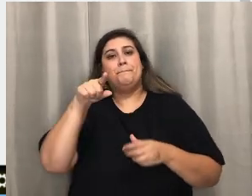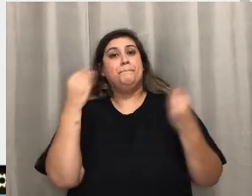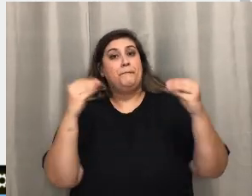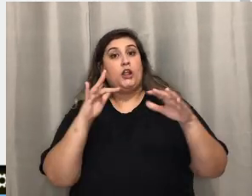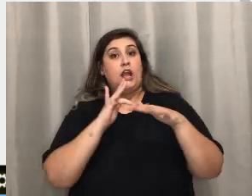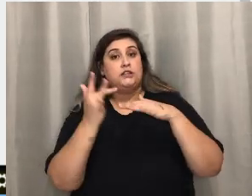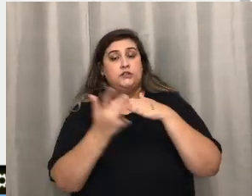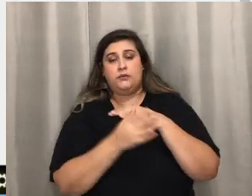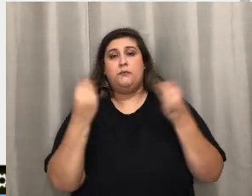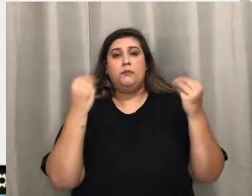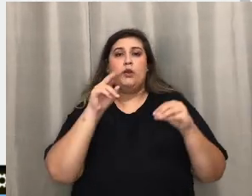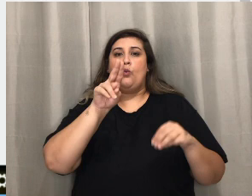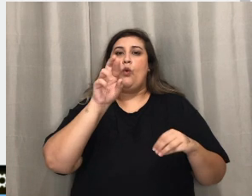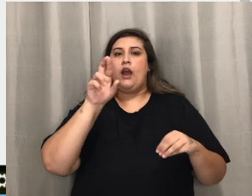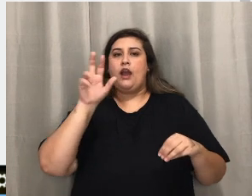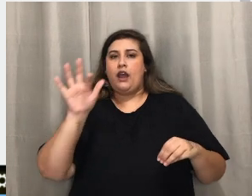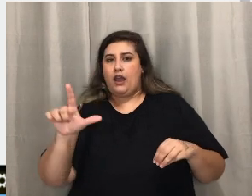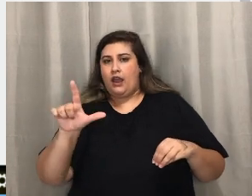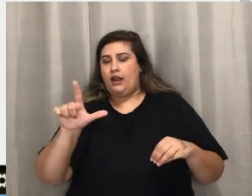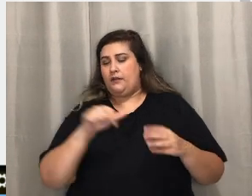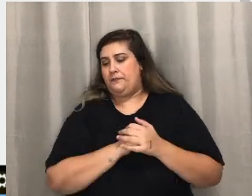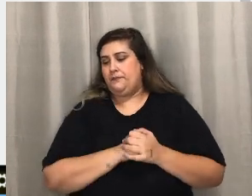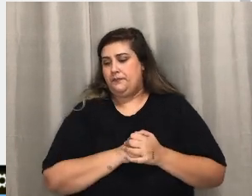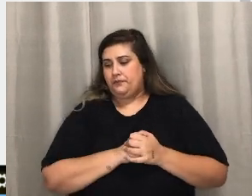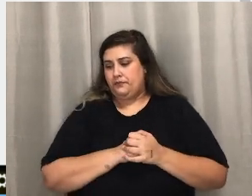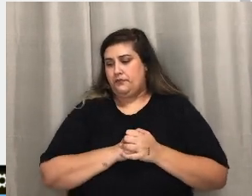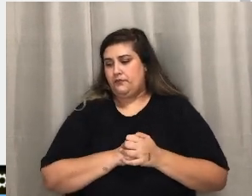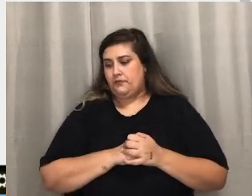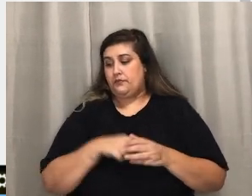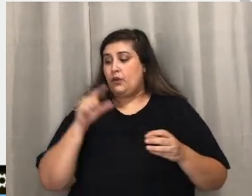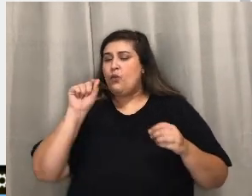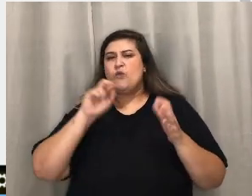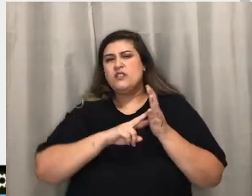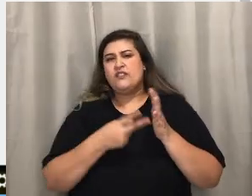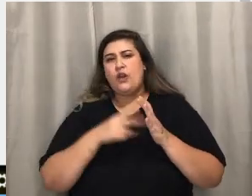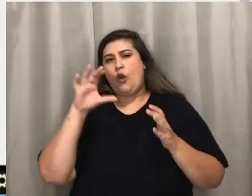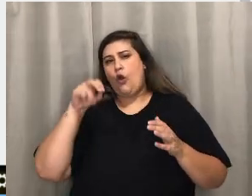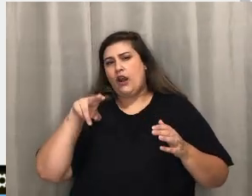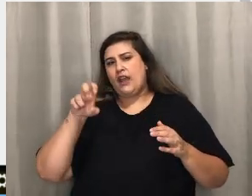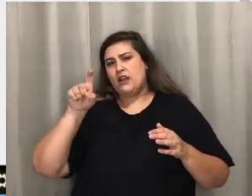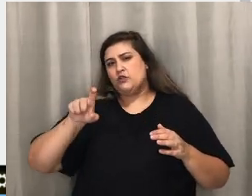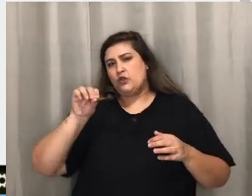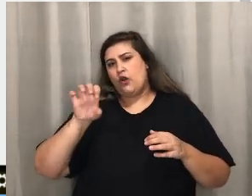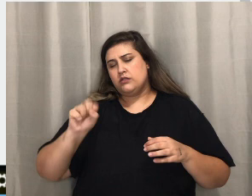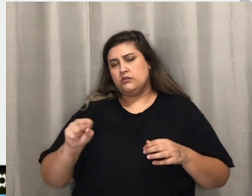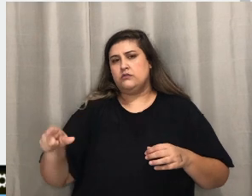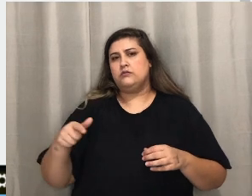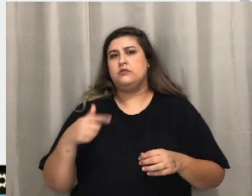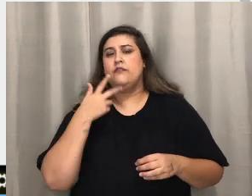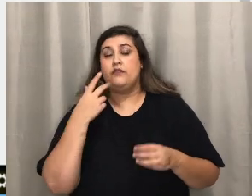essa URL. O que significa aqui as conexões? Quando o